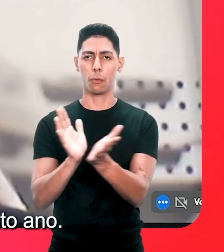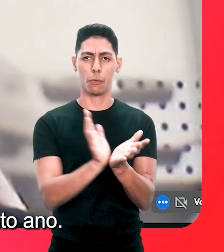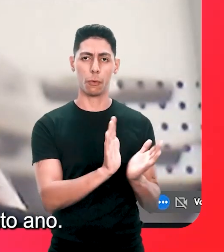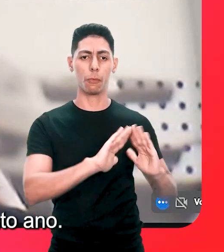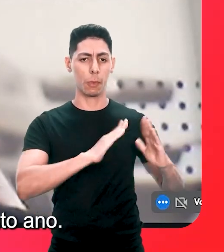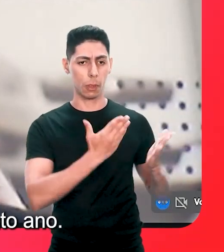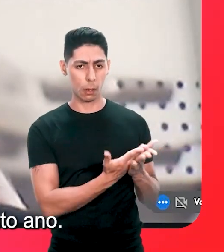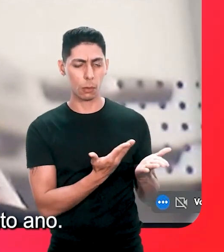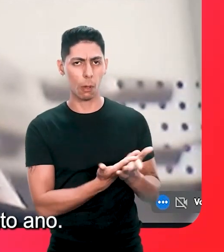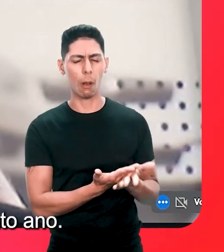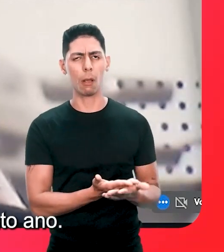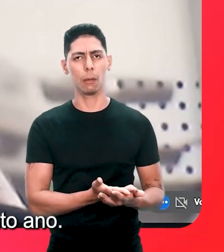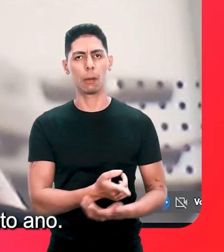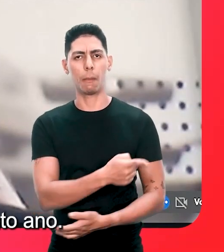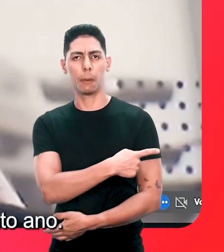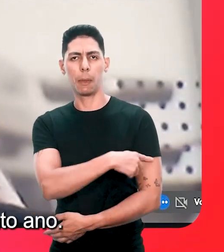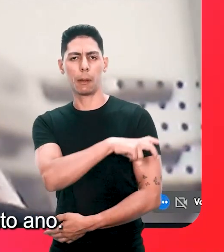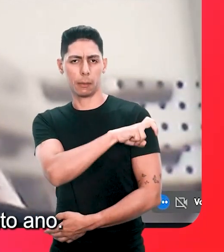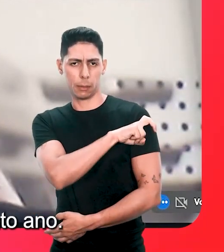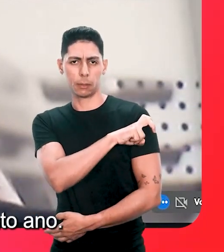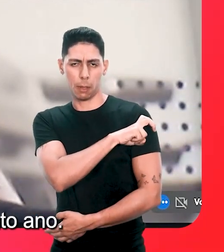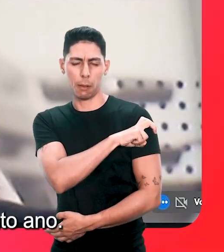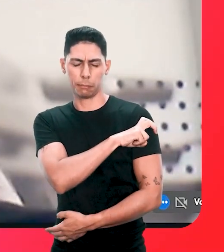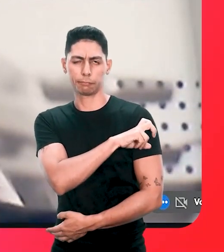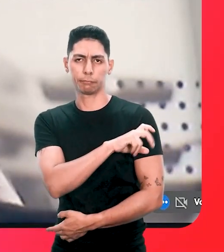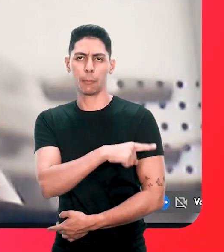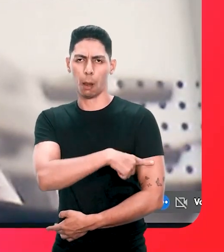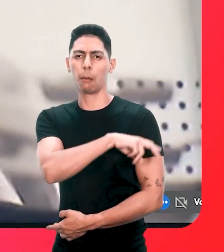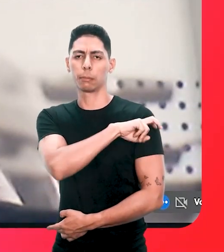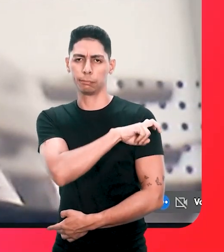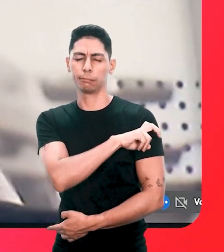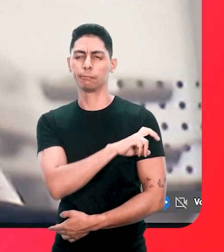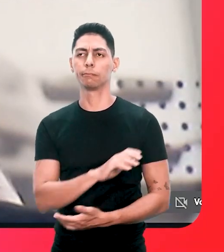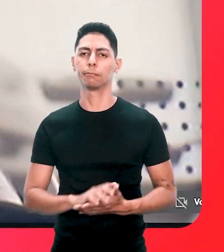vai do primeiro à quinta série, né? Primeiro ano ao quinto ano,